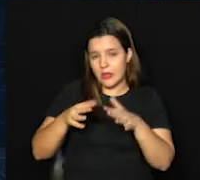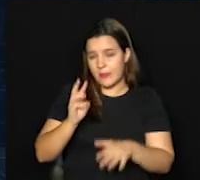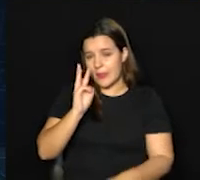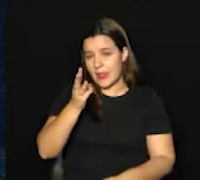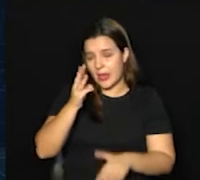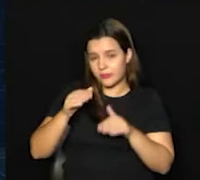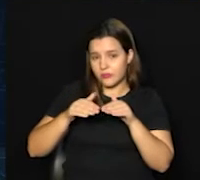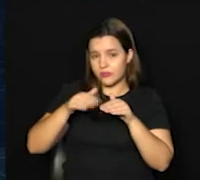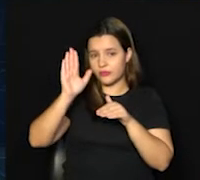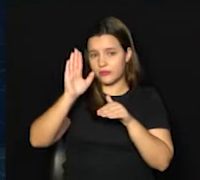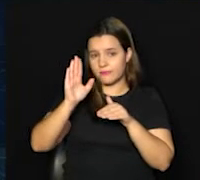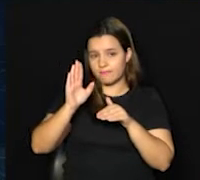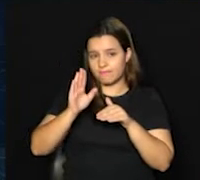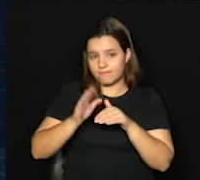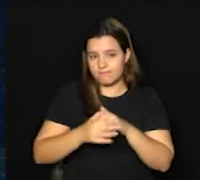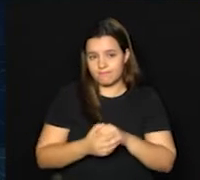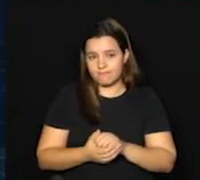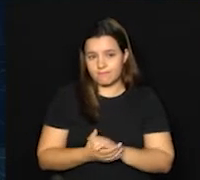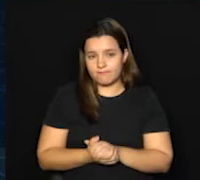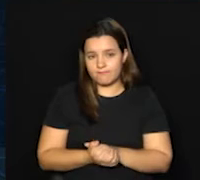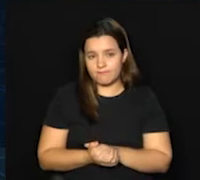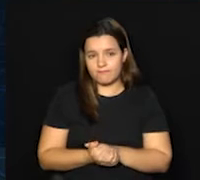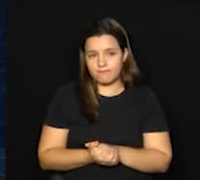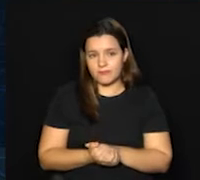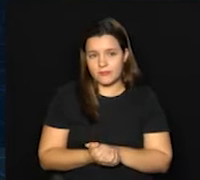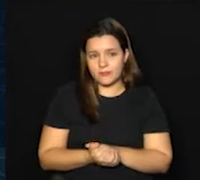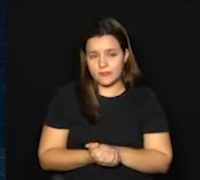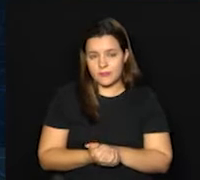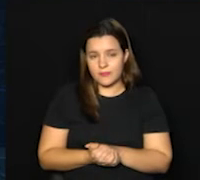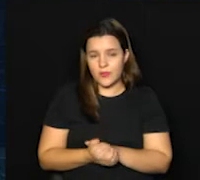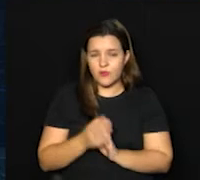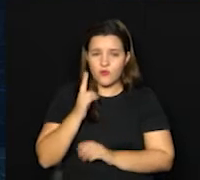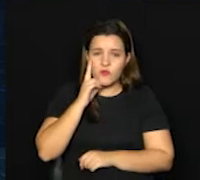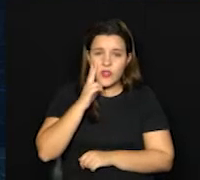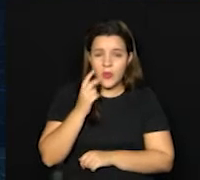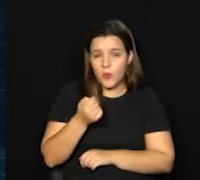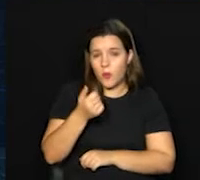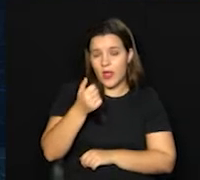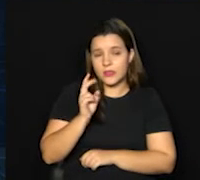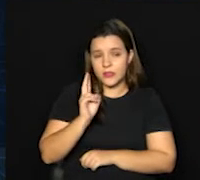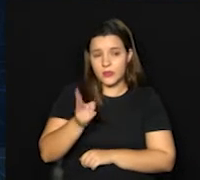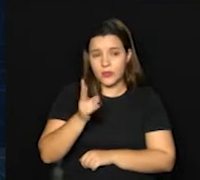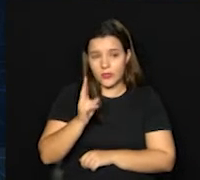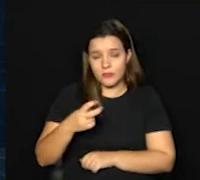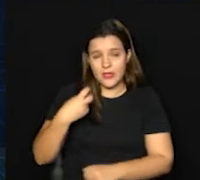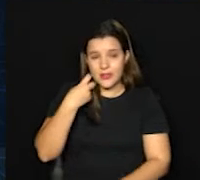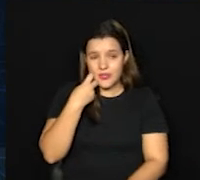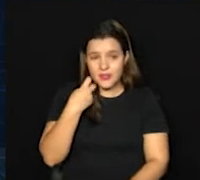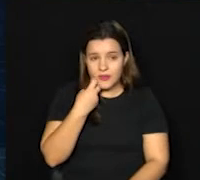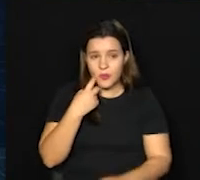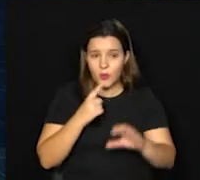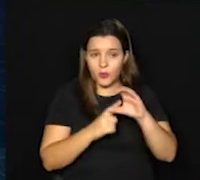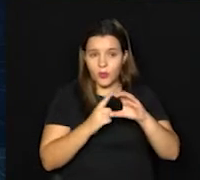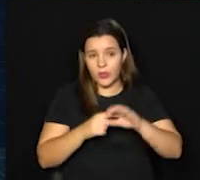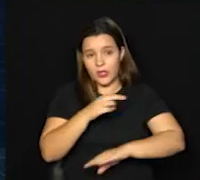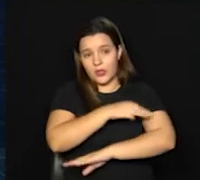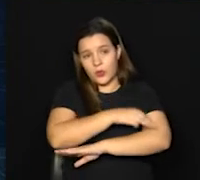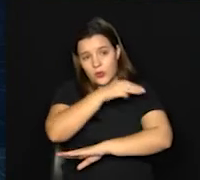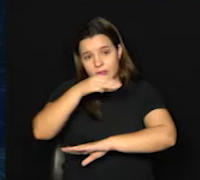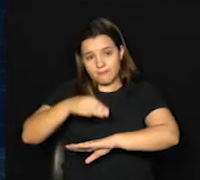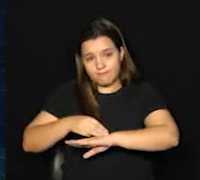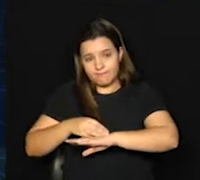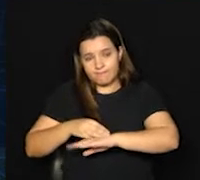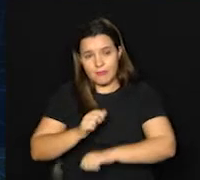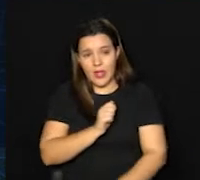casos. Vinhedo, Itatiba, Vinhedo está quase chegando aos 2.000, né? Itatiba, Cosmópolis, Montemor,